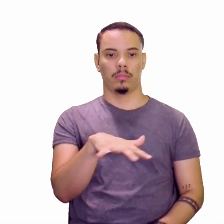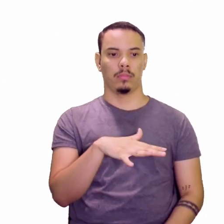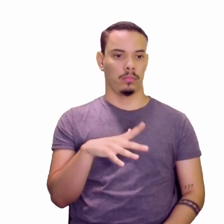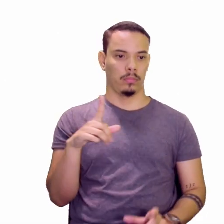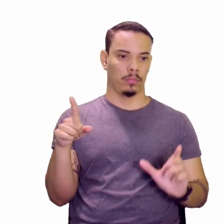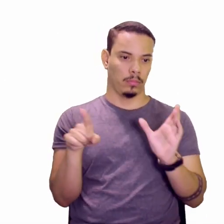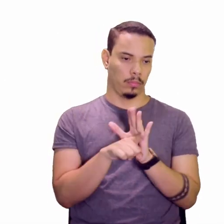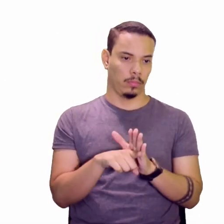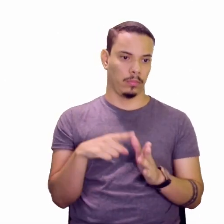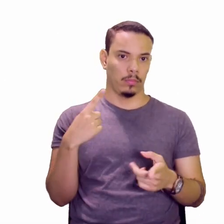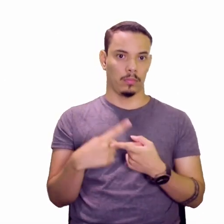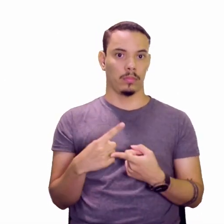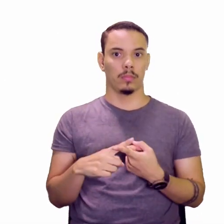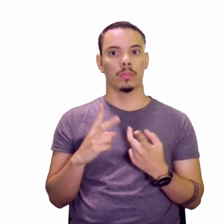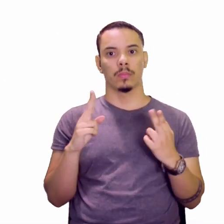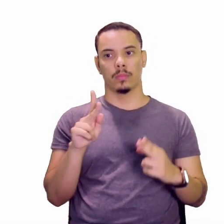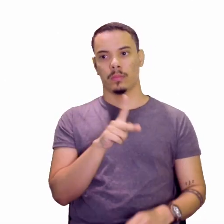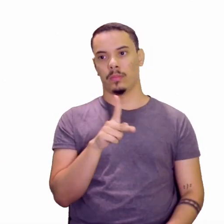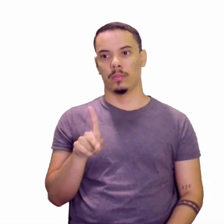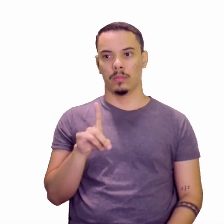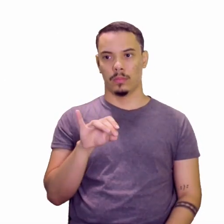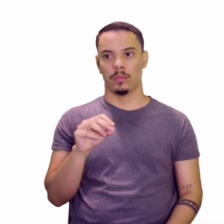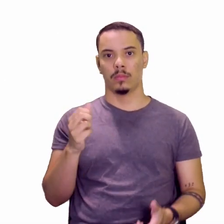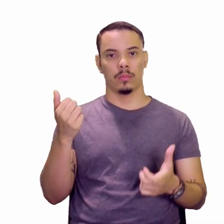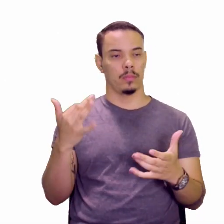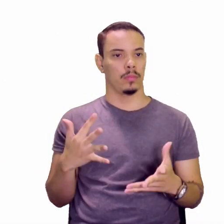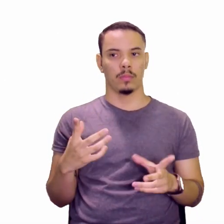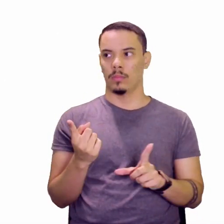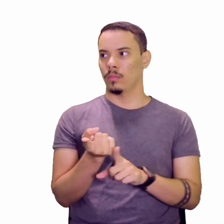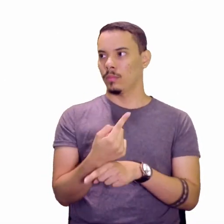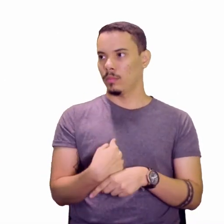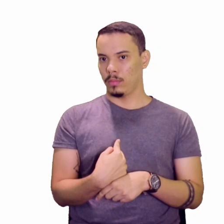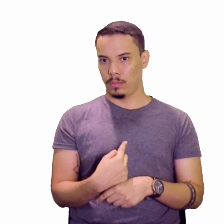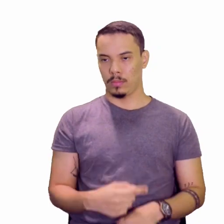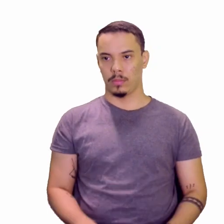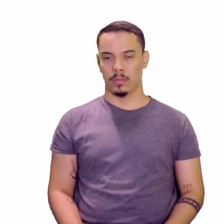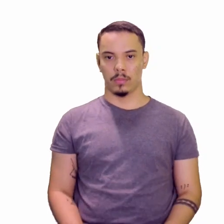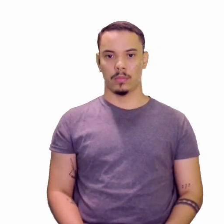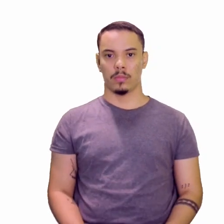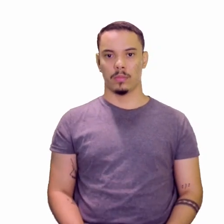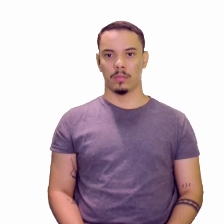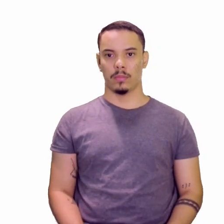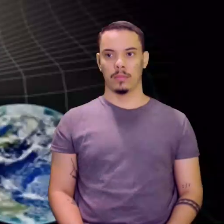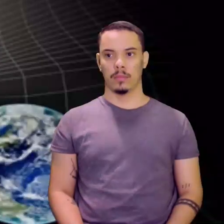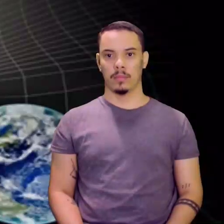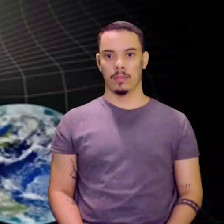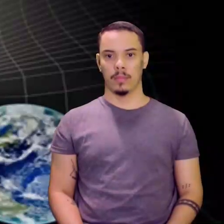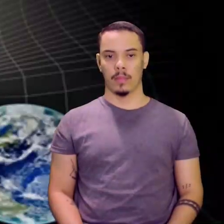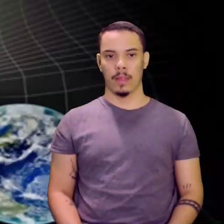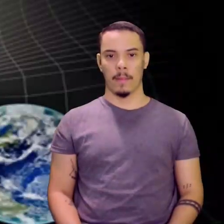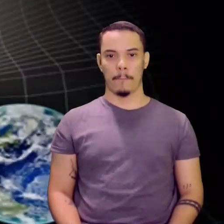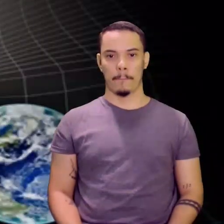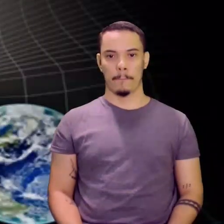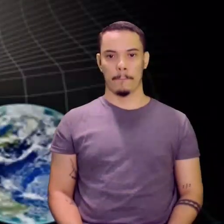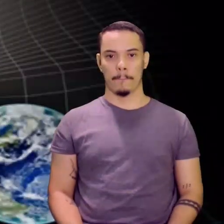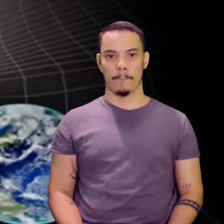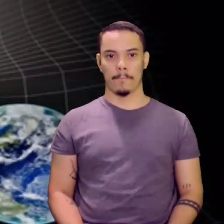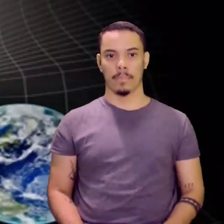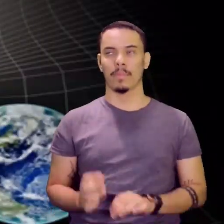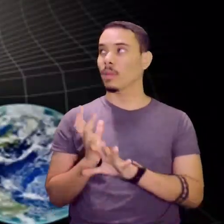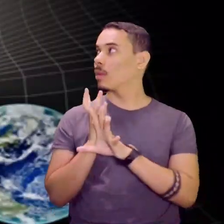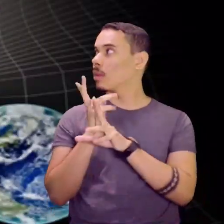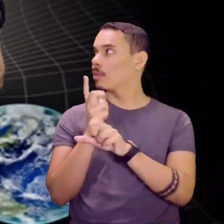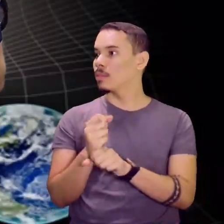negativo, porque como o professor Décio falou, está indo no sentido oposto. Fechado? É isso aí. Mais uma